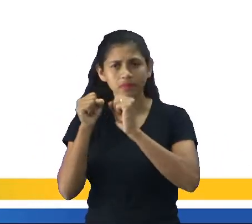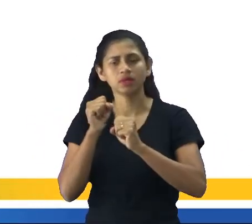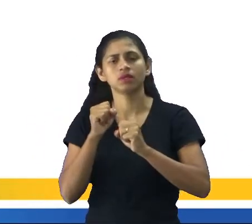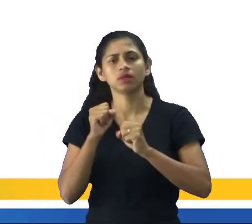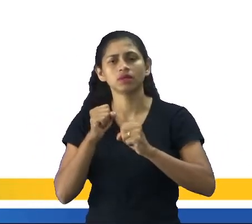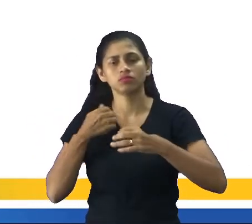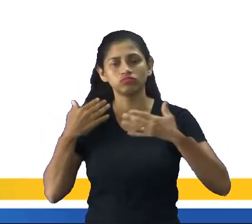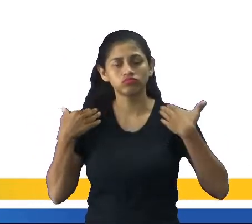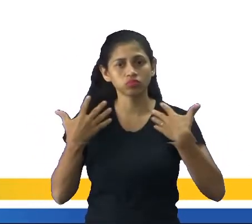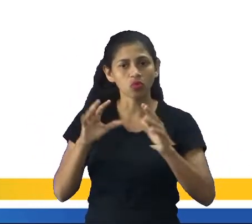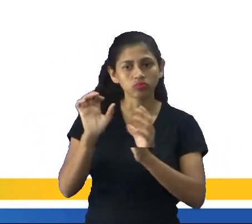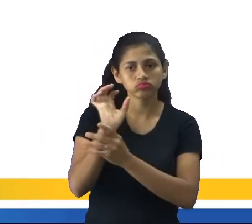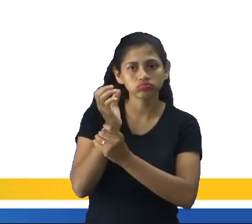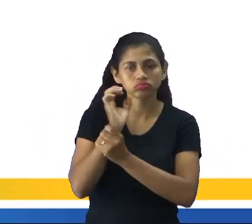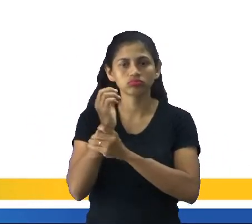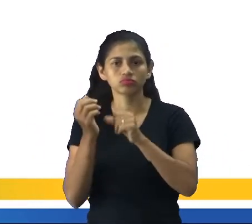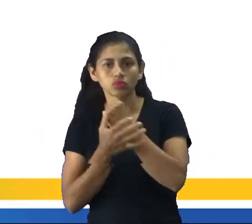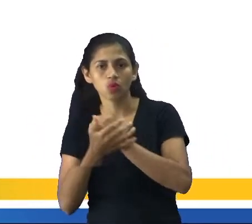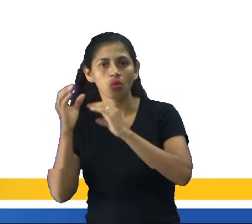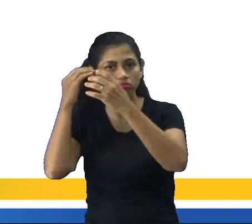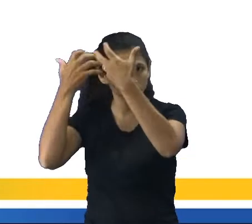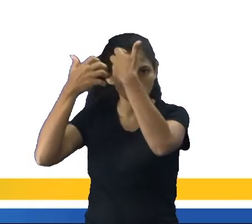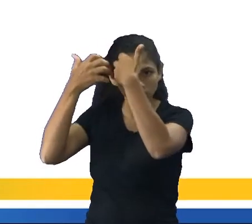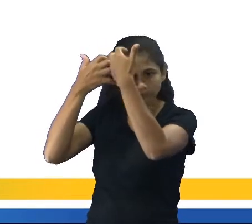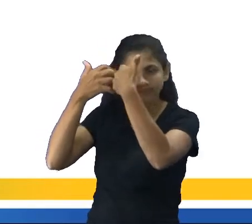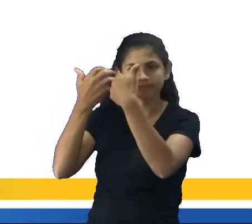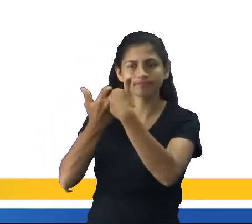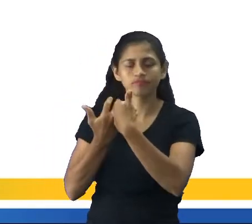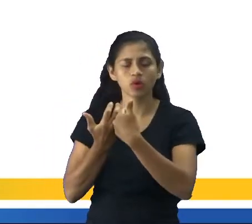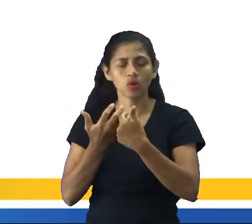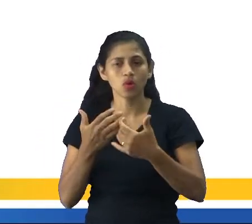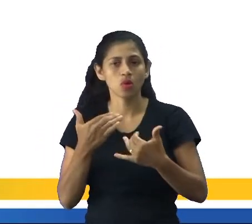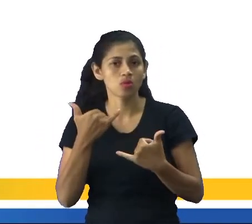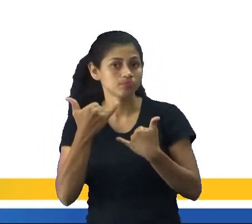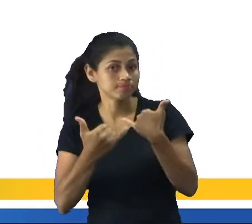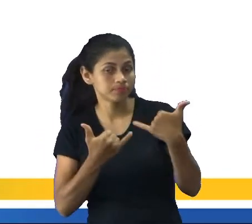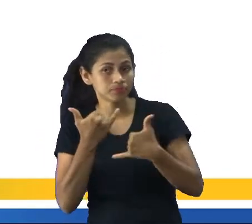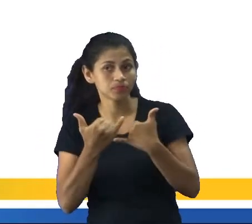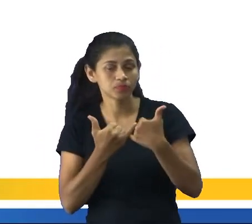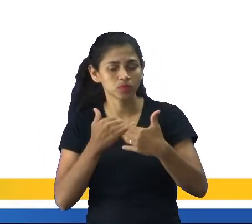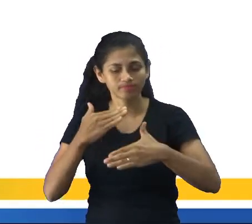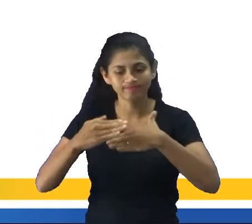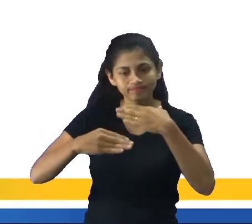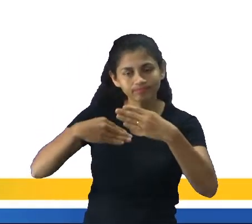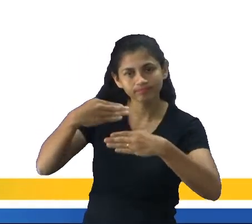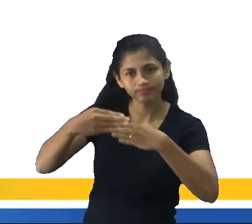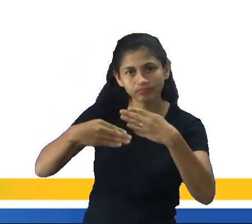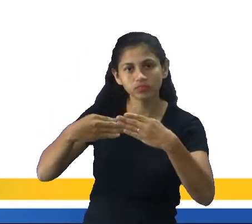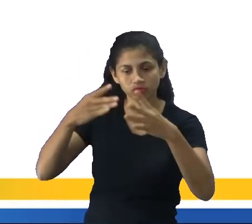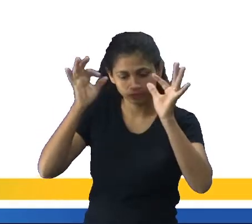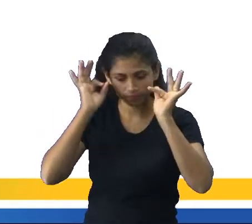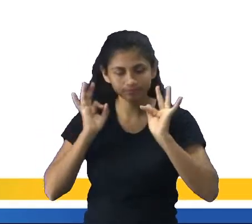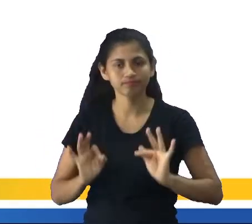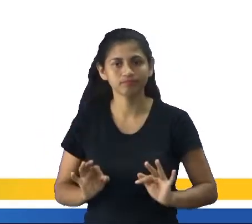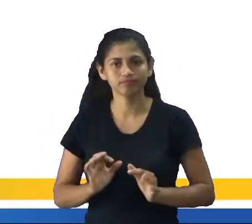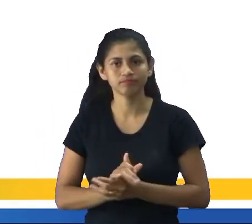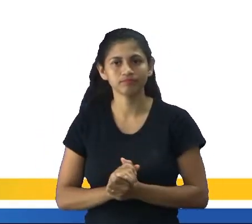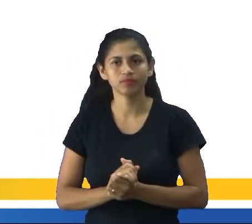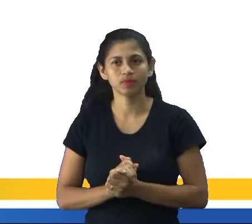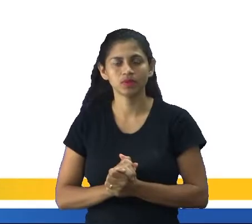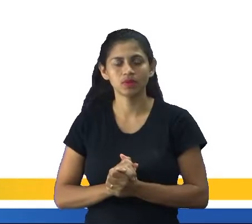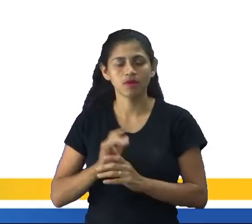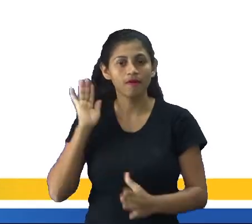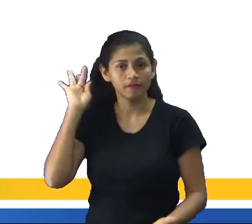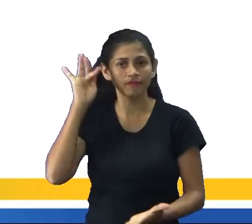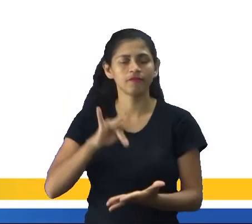motores como cognitivos, que de forma descontraída podem permitir o indivíduo se desenvolver plenamente. Sendo assim, é possível afirmar